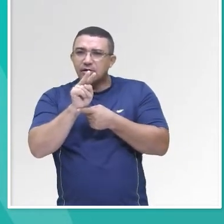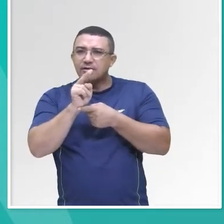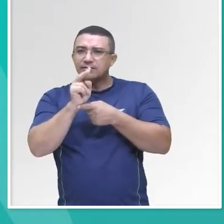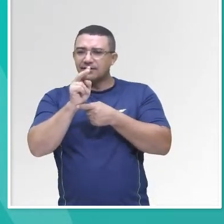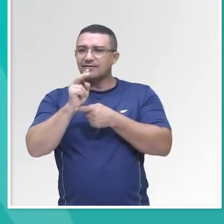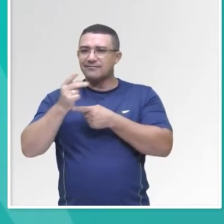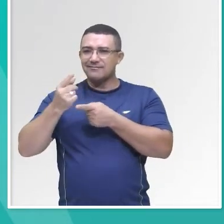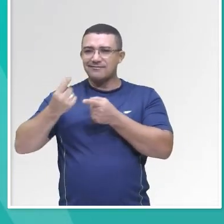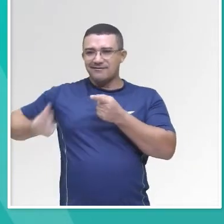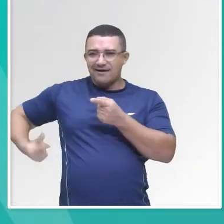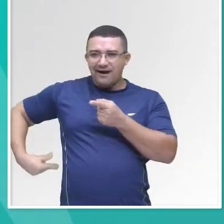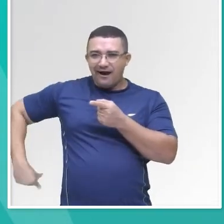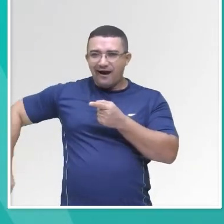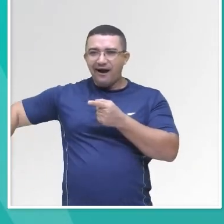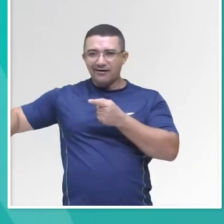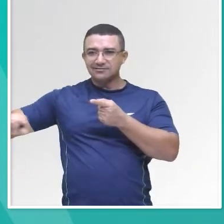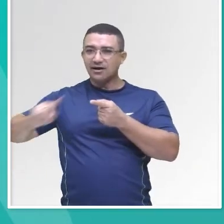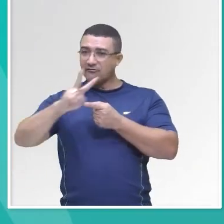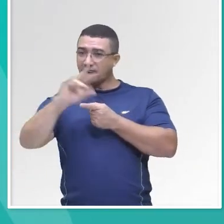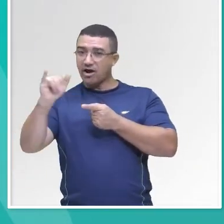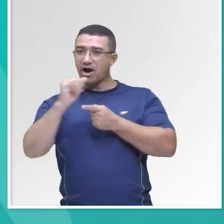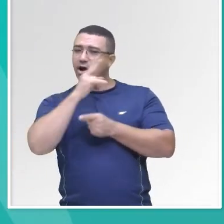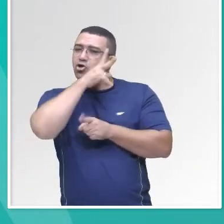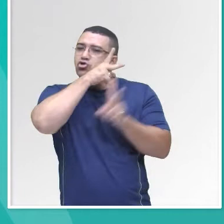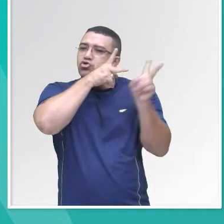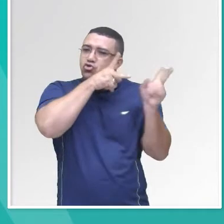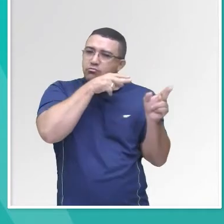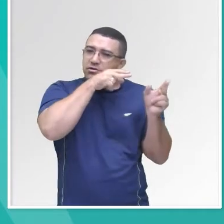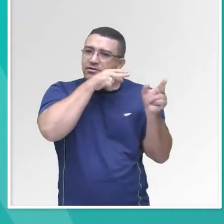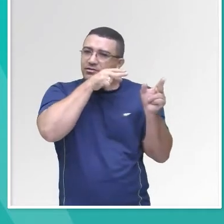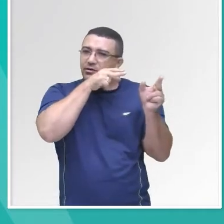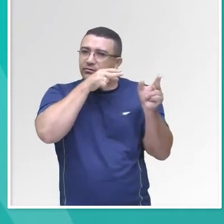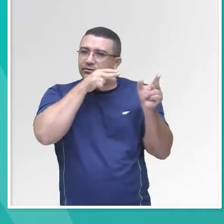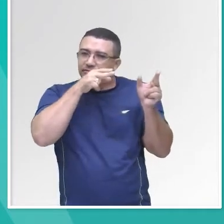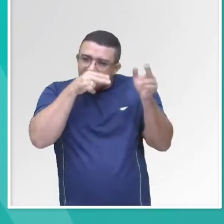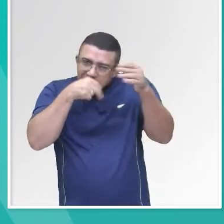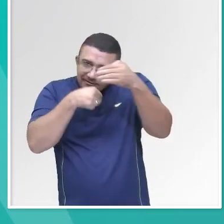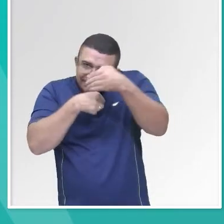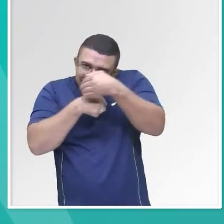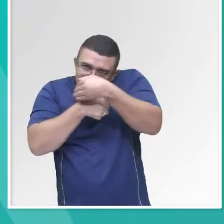da grande cauda quando vai dormir. Então, o autor, ele